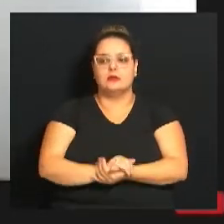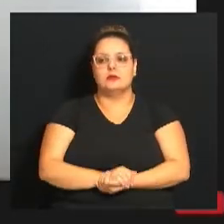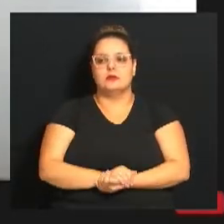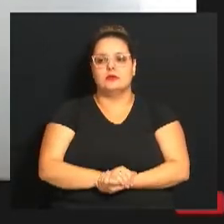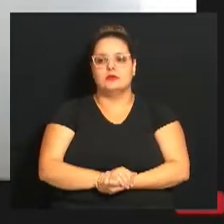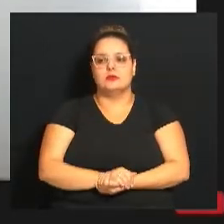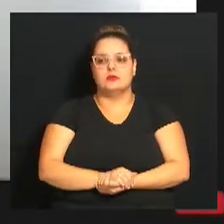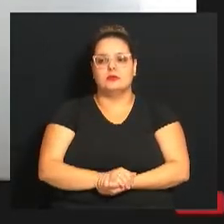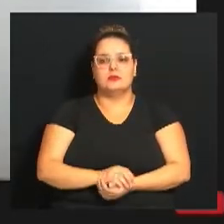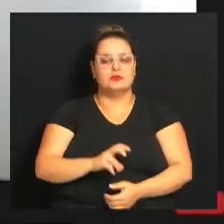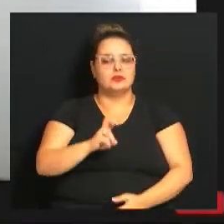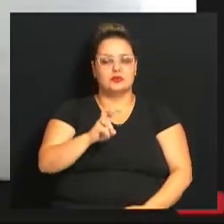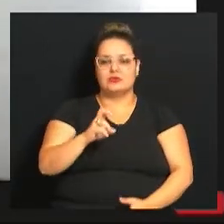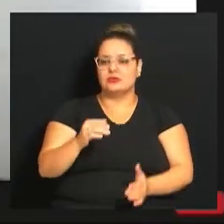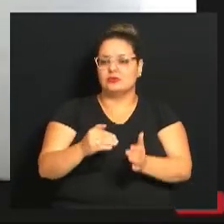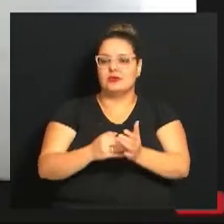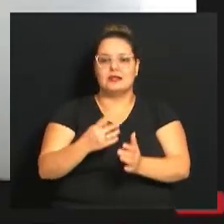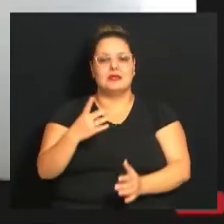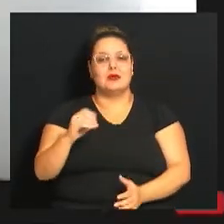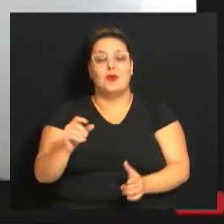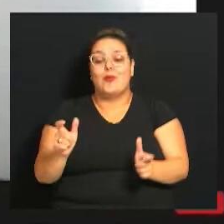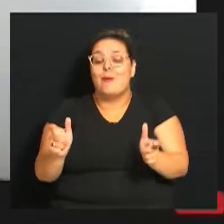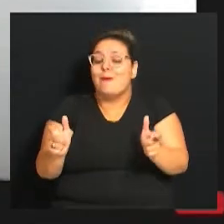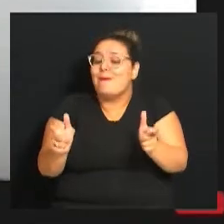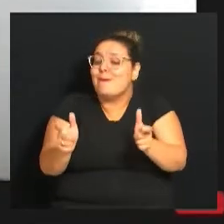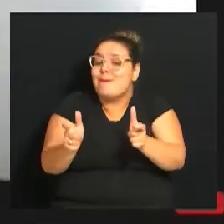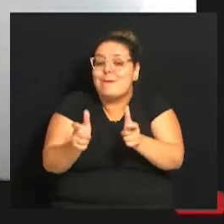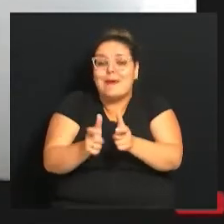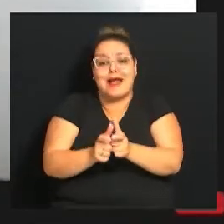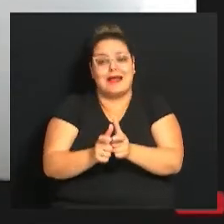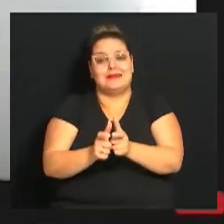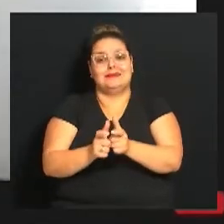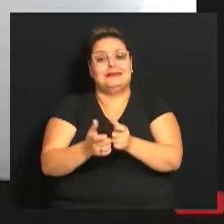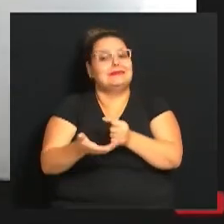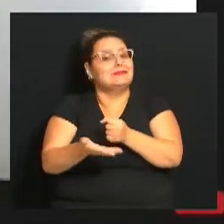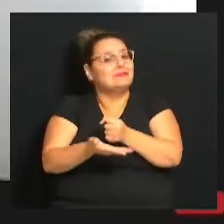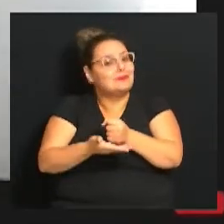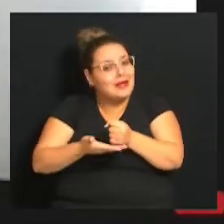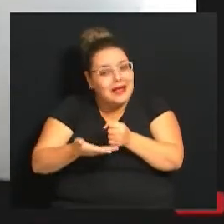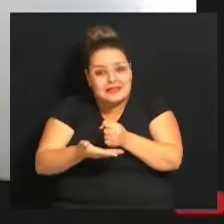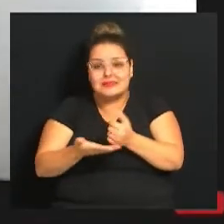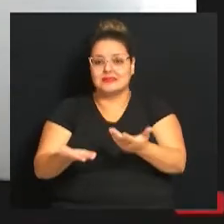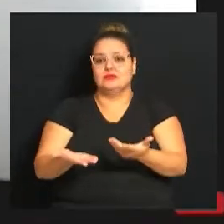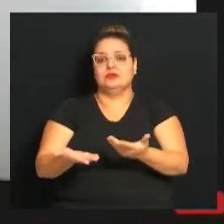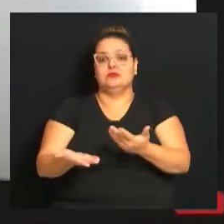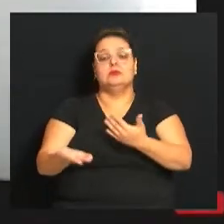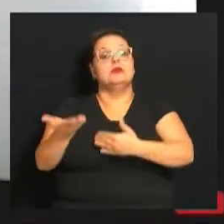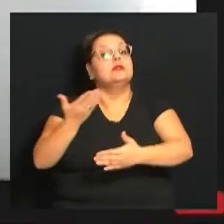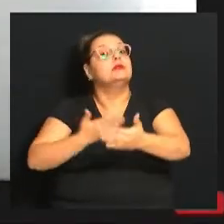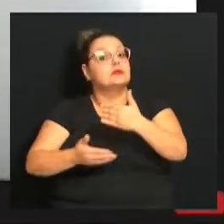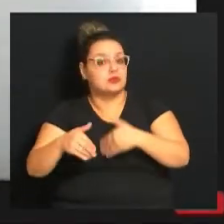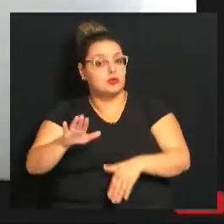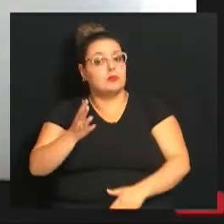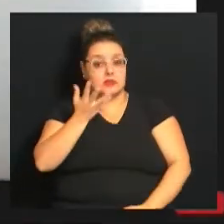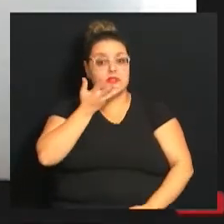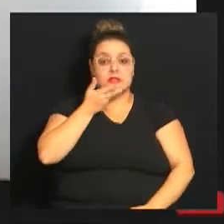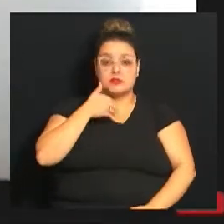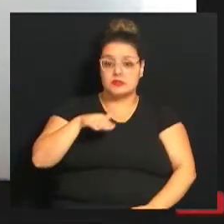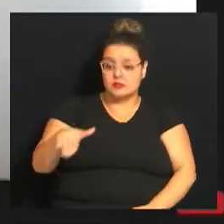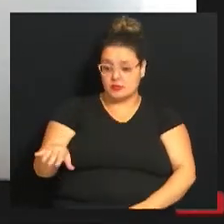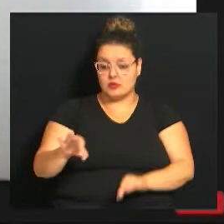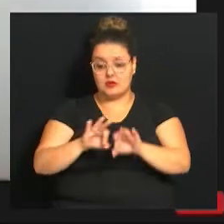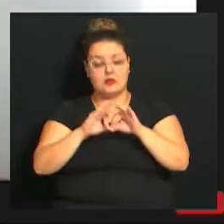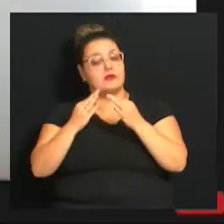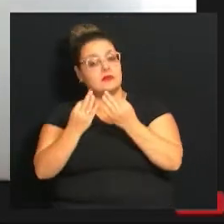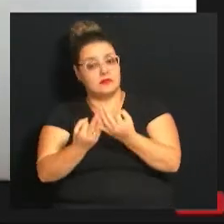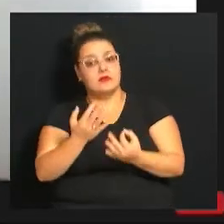aos 10 anos, é o mínimo possível. Por quê? Para ela interagir mais com outras crianças, crianças, para ela interagir mais com a família, para ela interagir